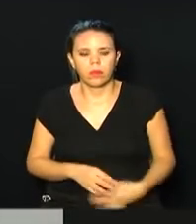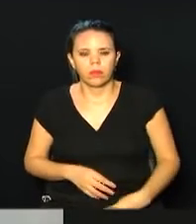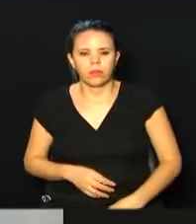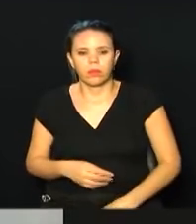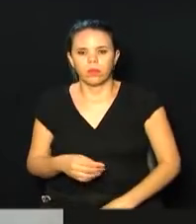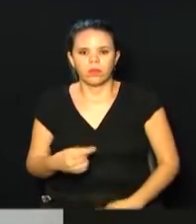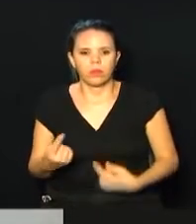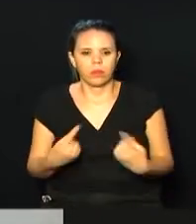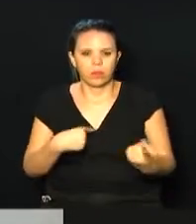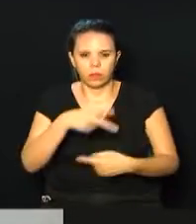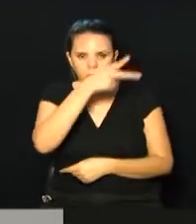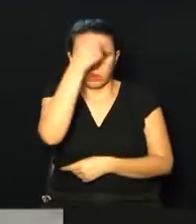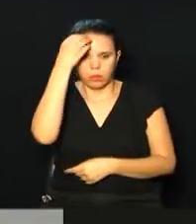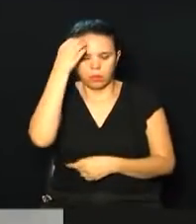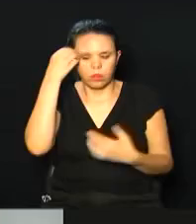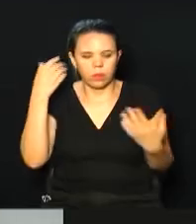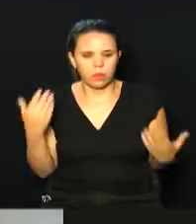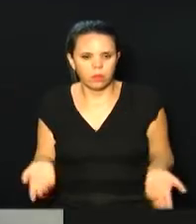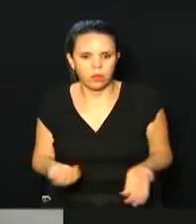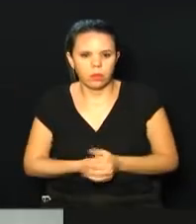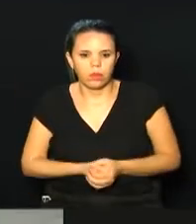públicas.